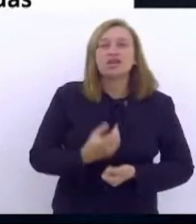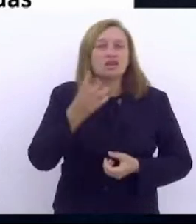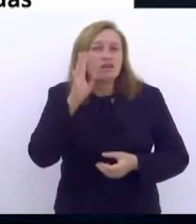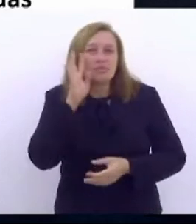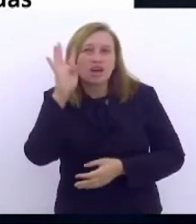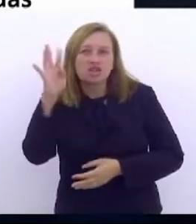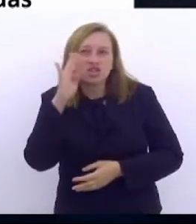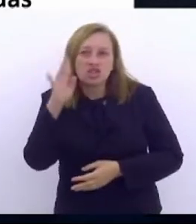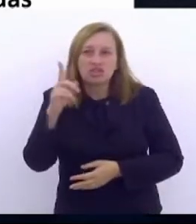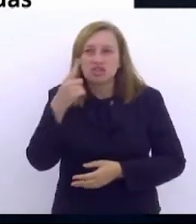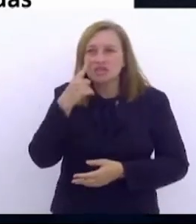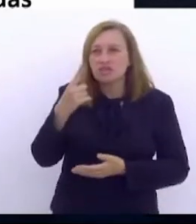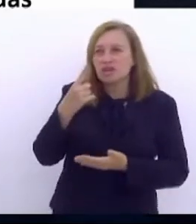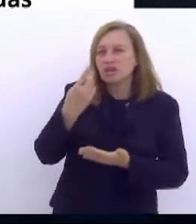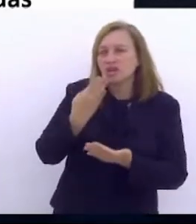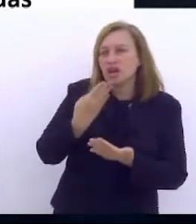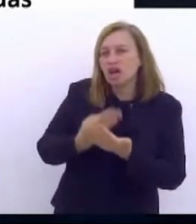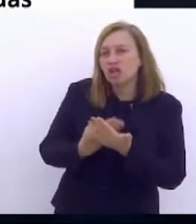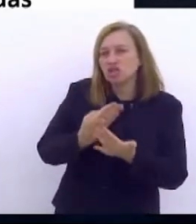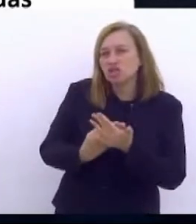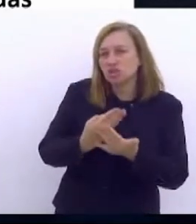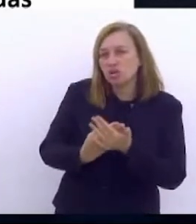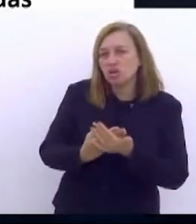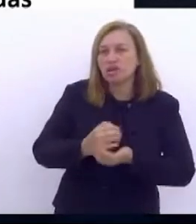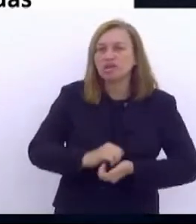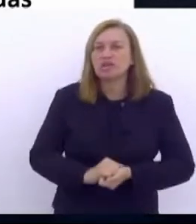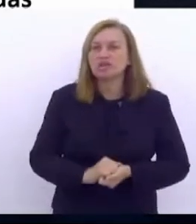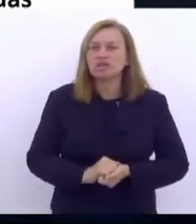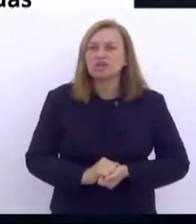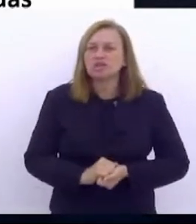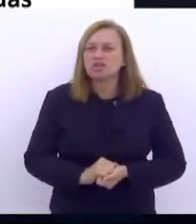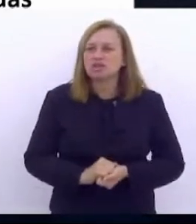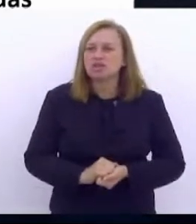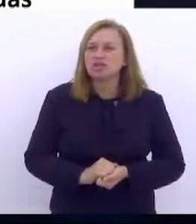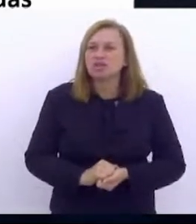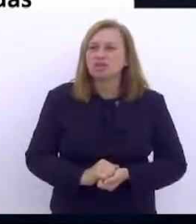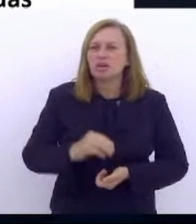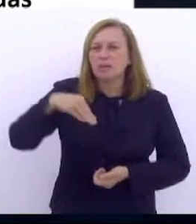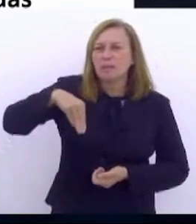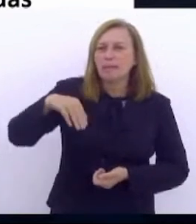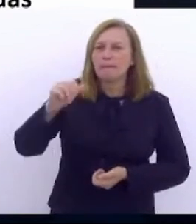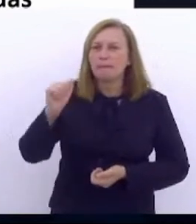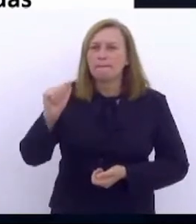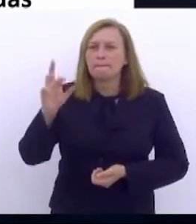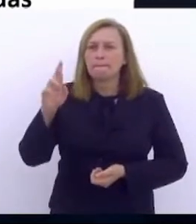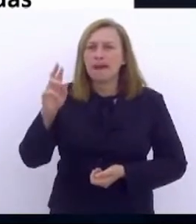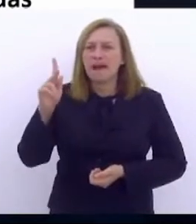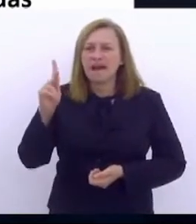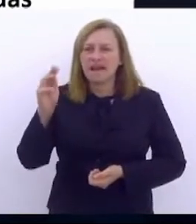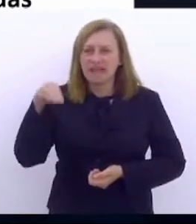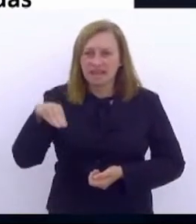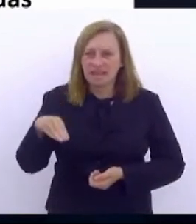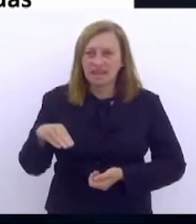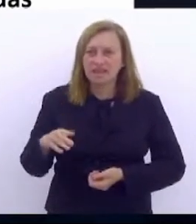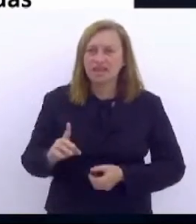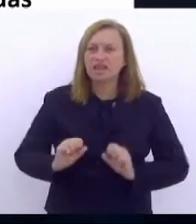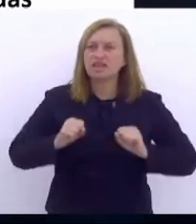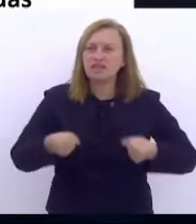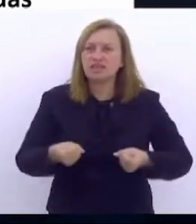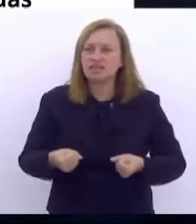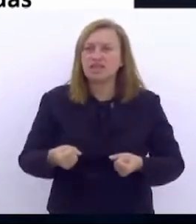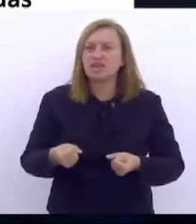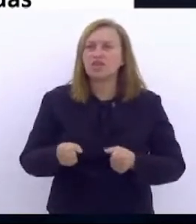você vê a história do Instituto Guttmacher e a fragilidade das pesquisas que eles produzem para defender o aborto.